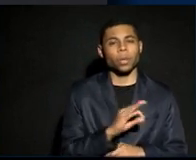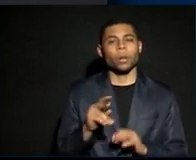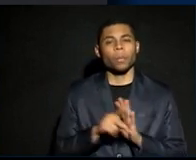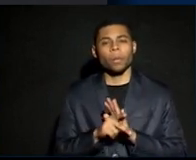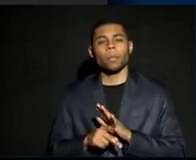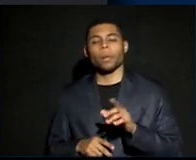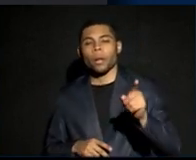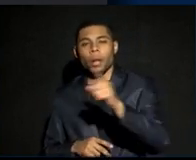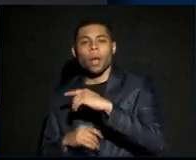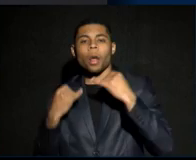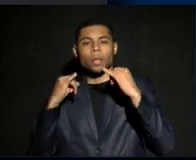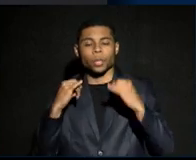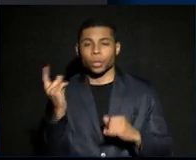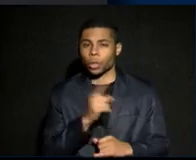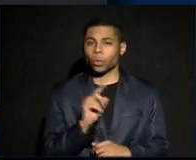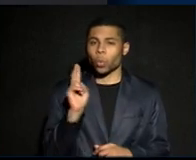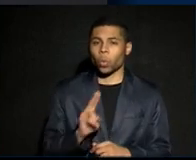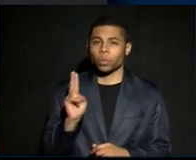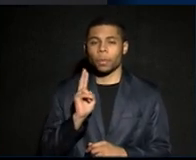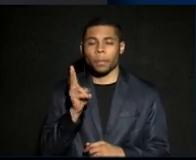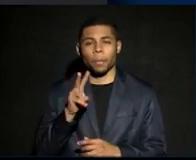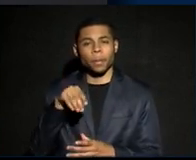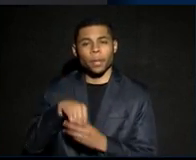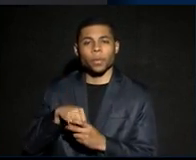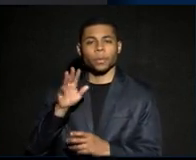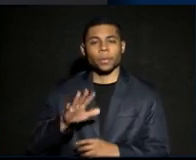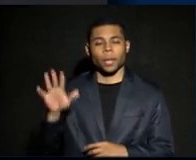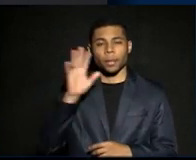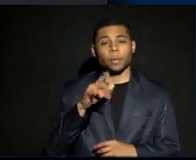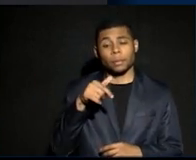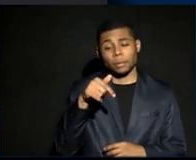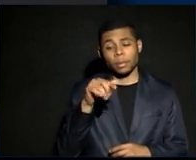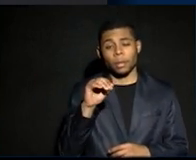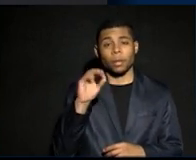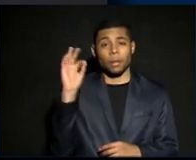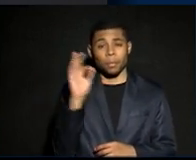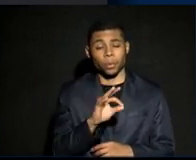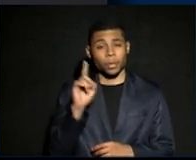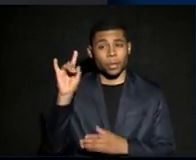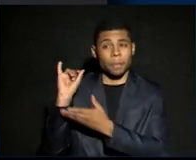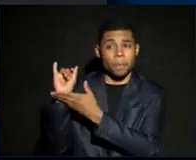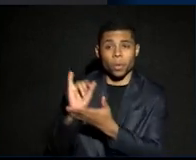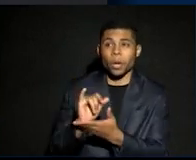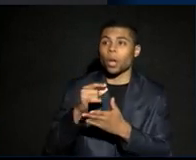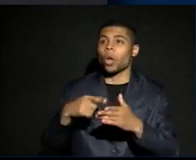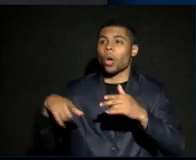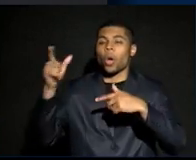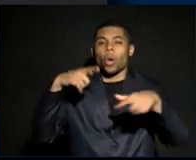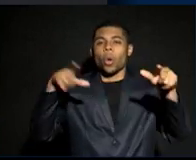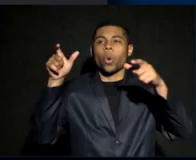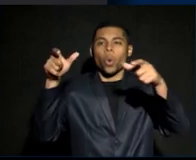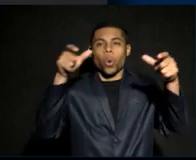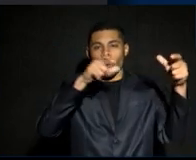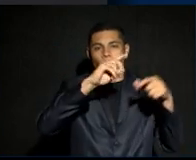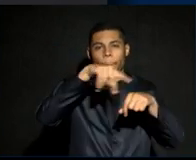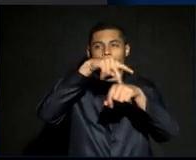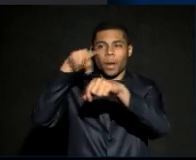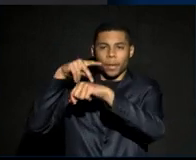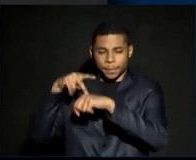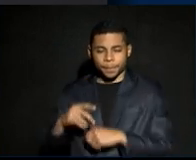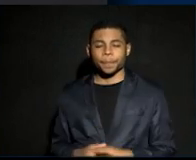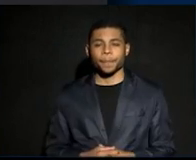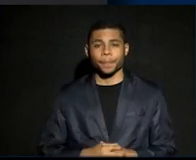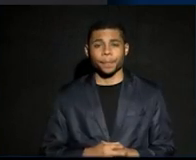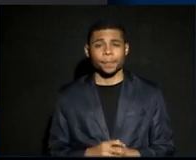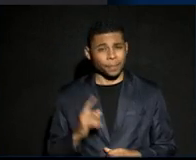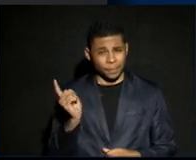da energia que nós consumimos dentro do Estado setenta por cento importada de outros lugares do país